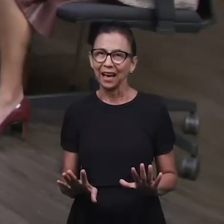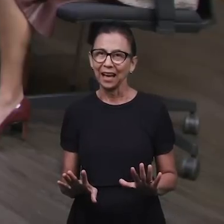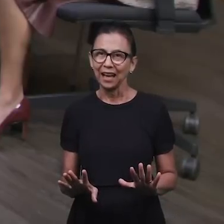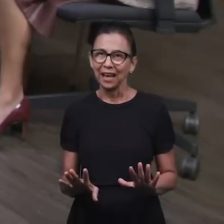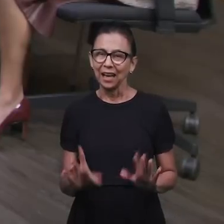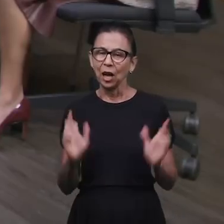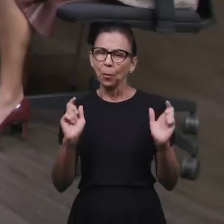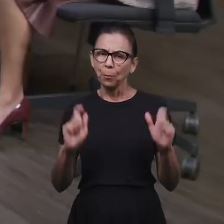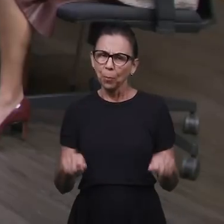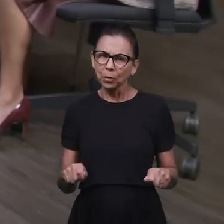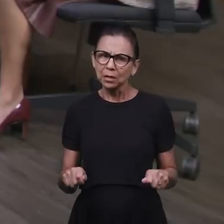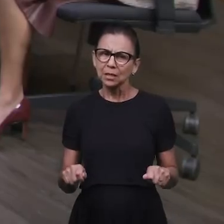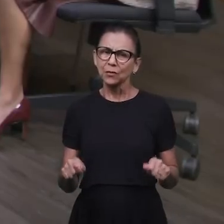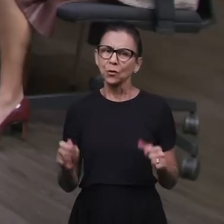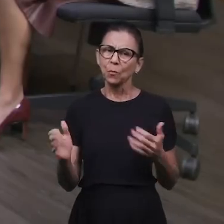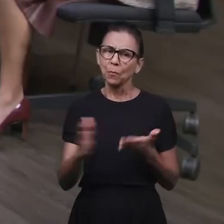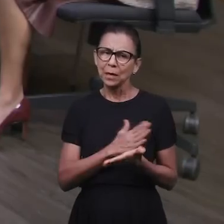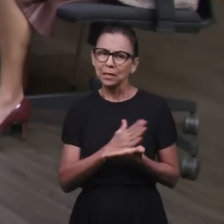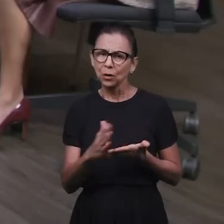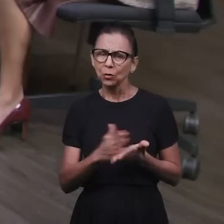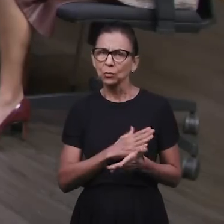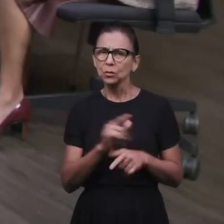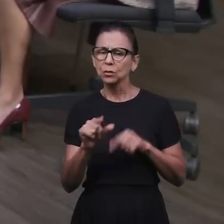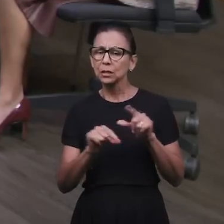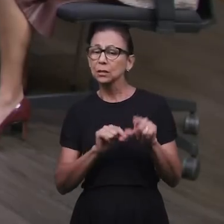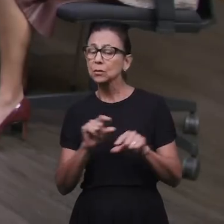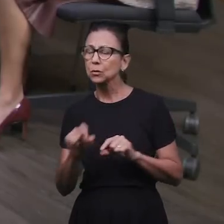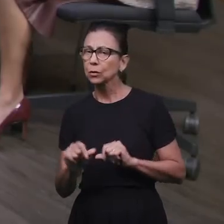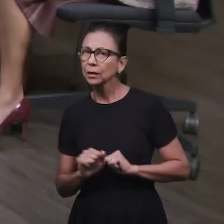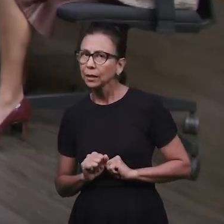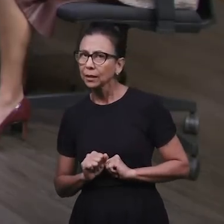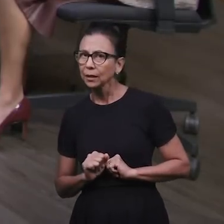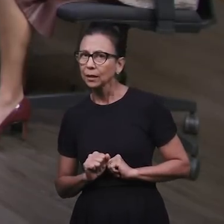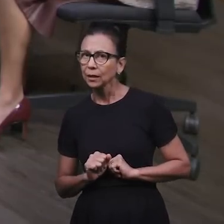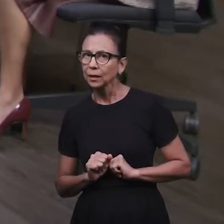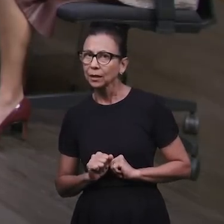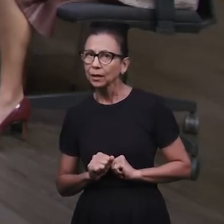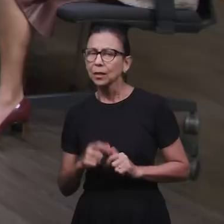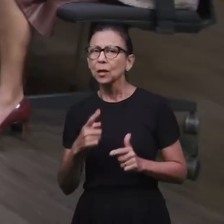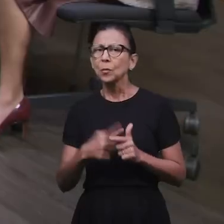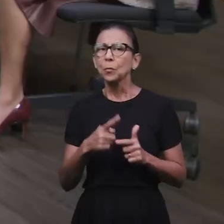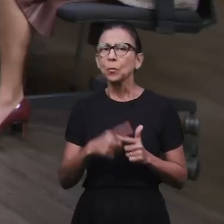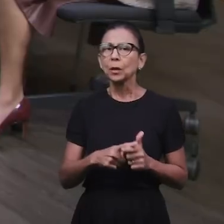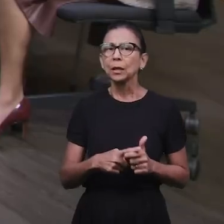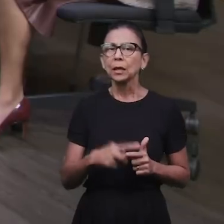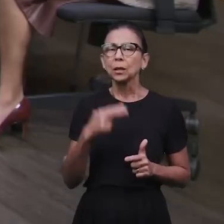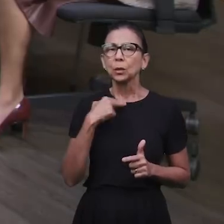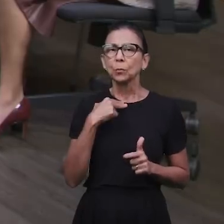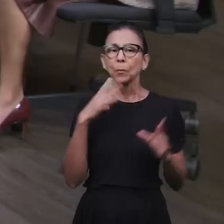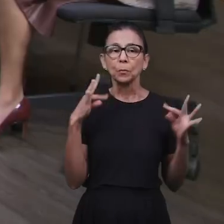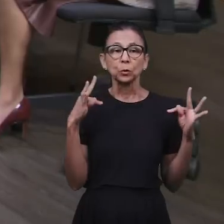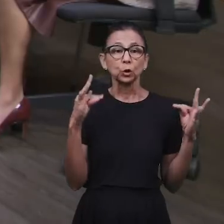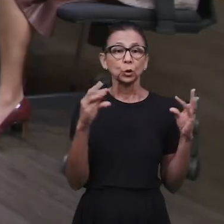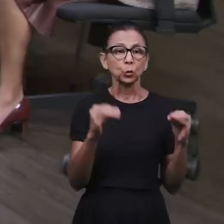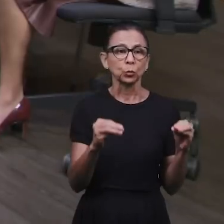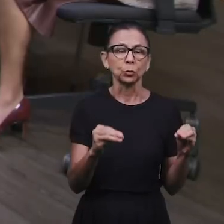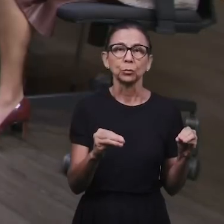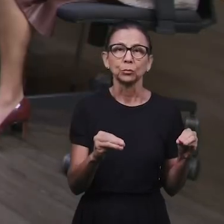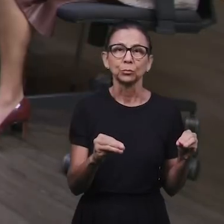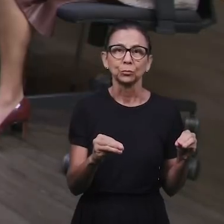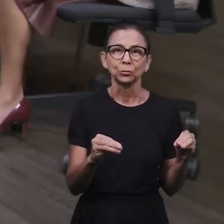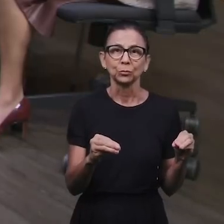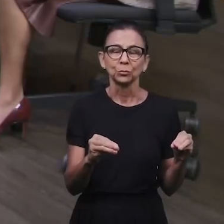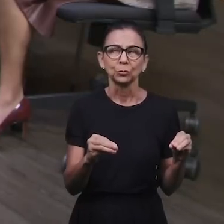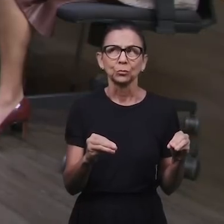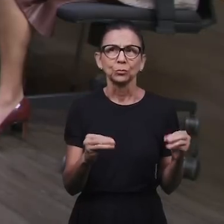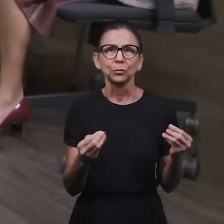Lucas, respondendo a sua pergunta, né? Como que a gente pode identificar? Como é que você vai identificar aquilo que convém e